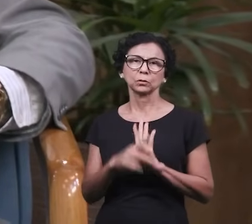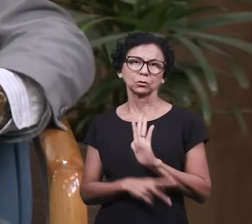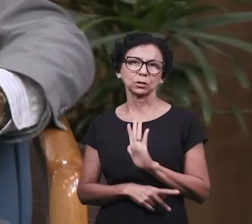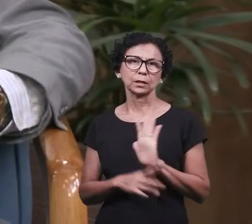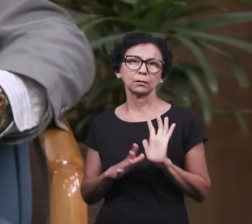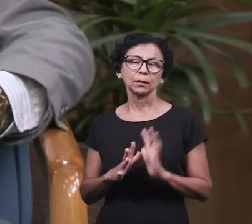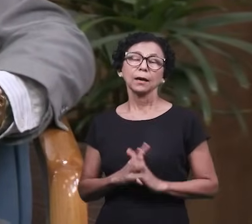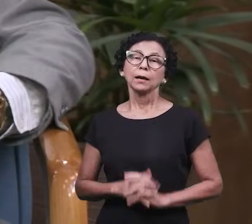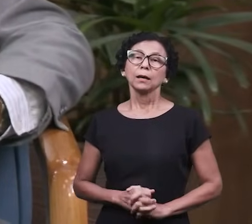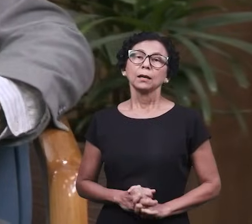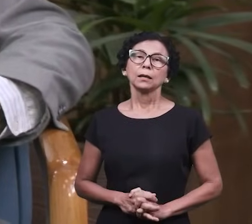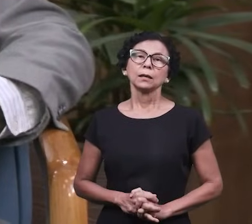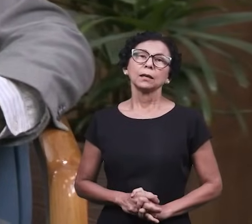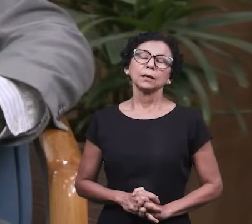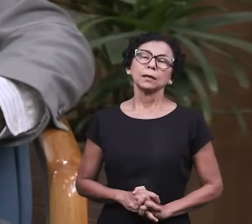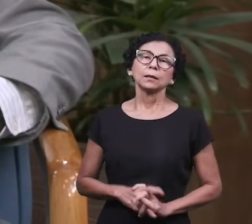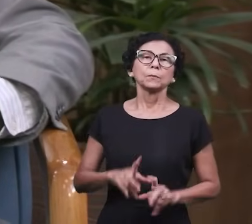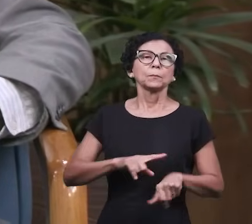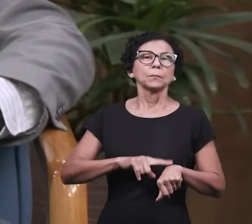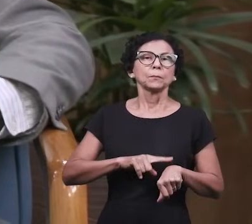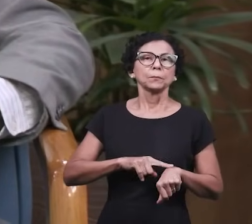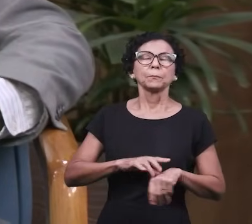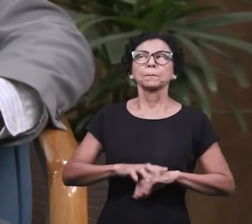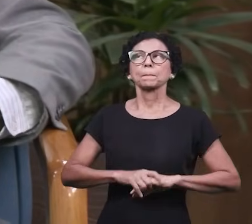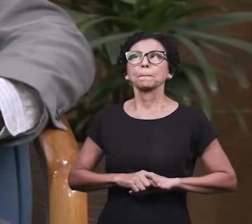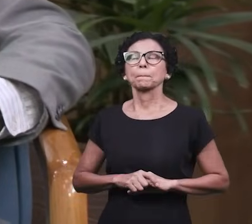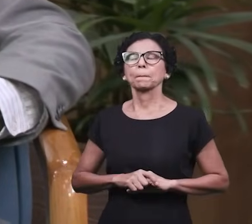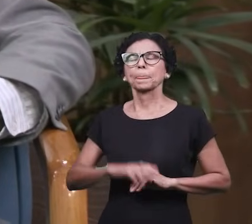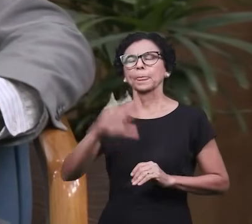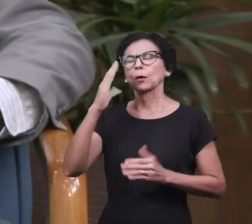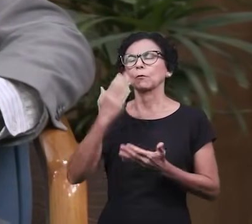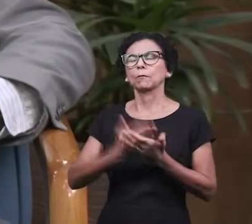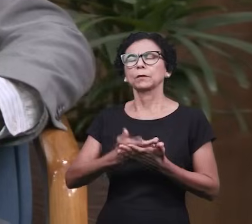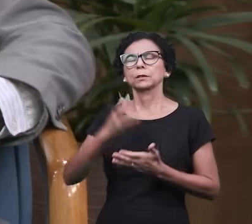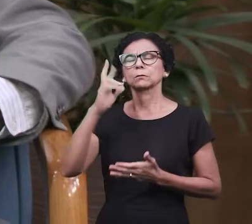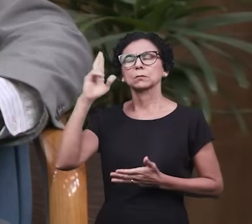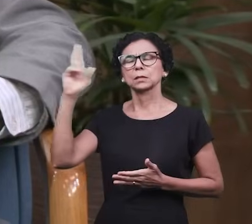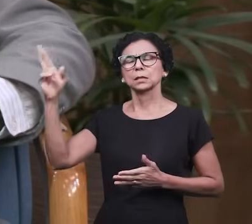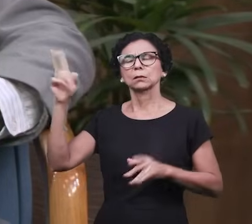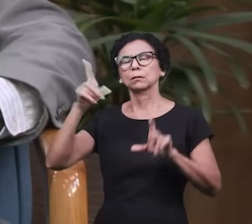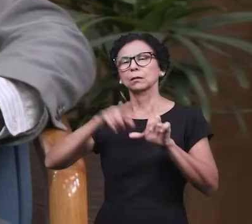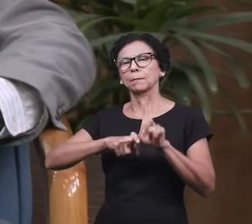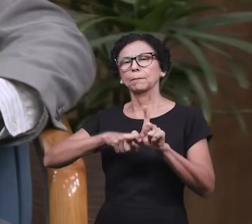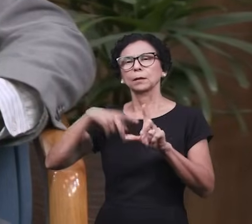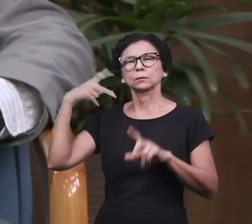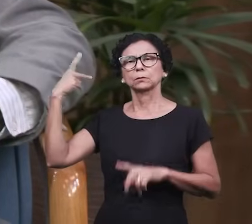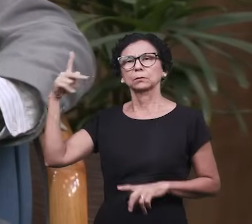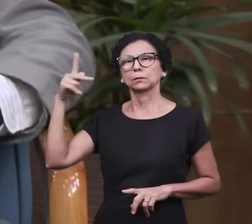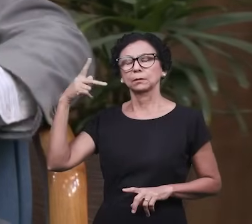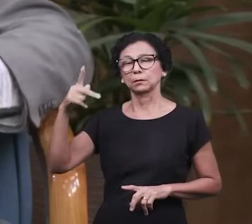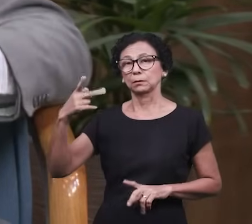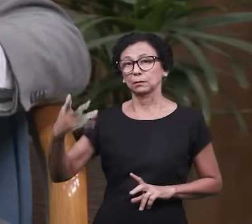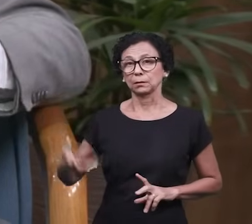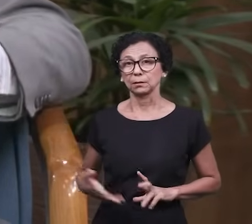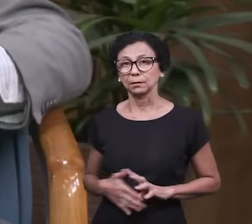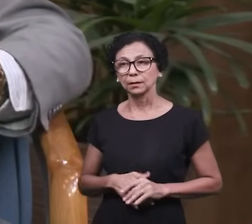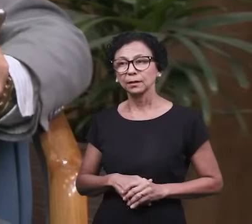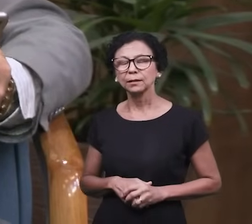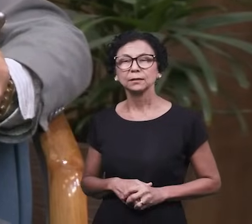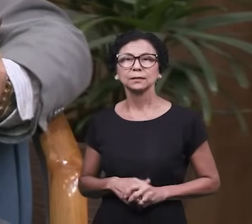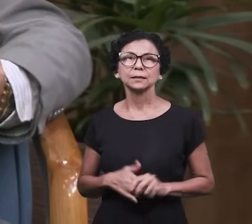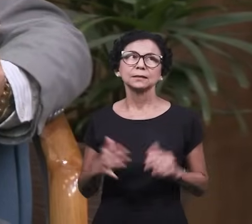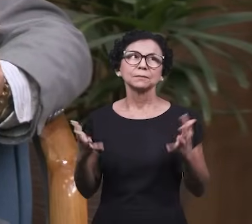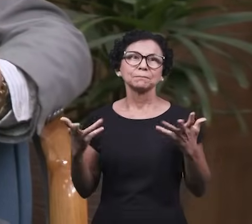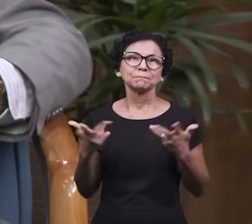certa vem do Senhor. Mas no momento em que eu me entrego ao governo do Senhor e passo a viver na sua dependência, esse recurso do Espírito